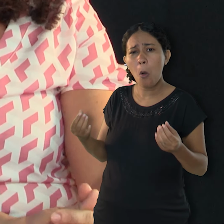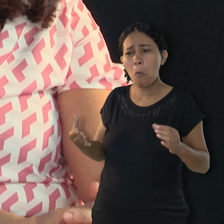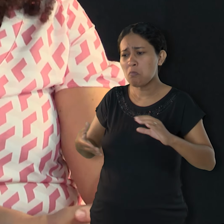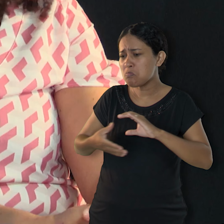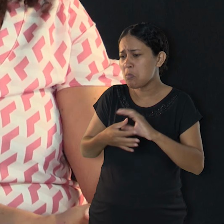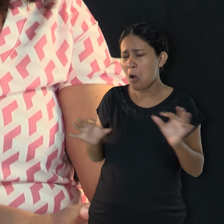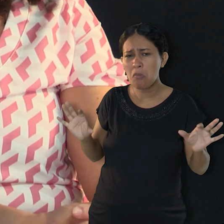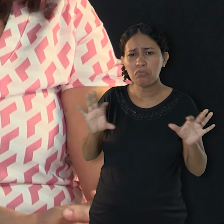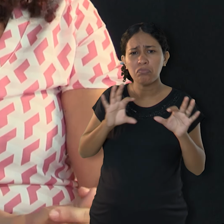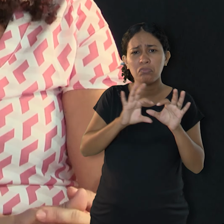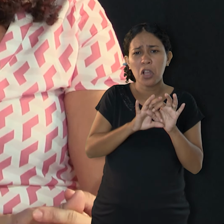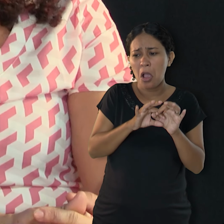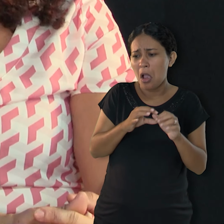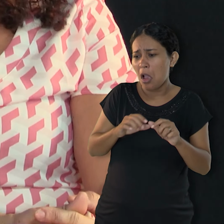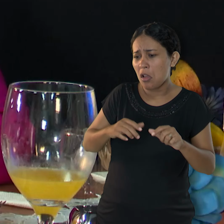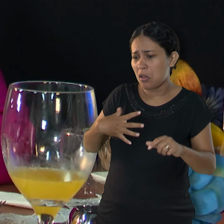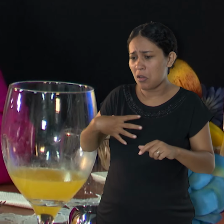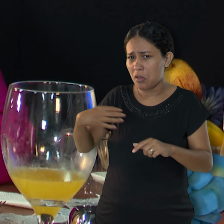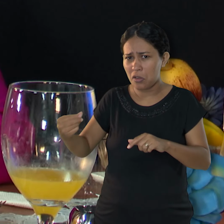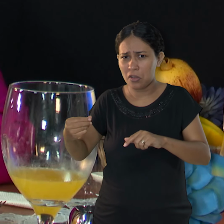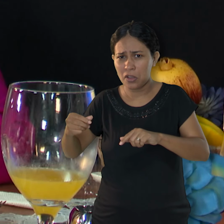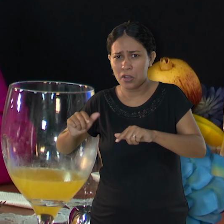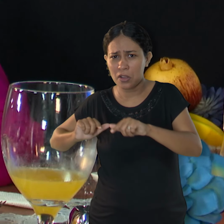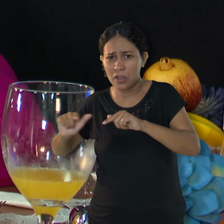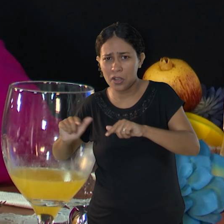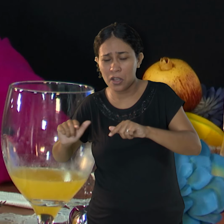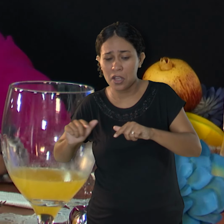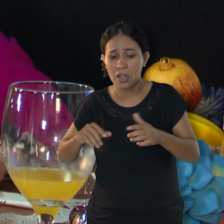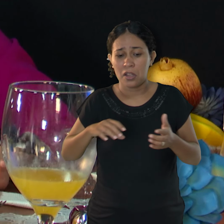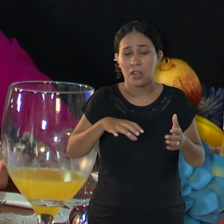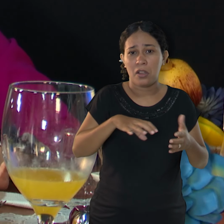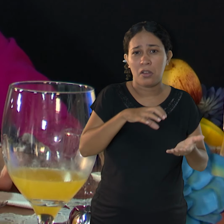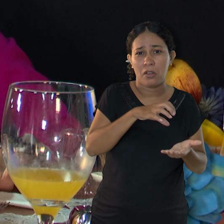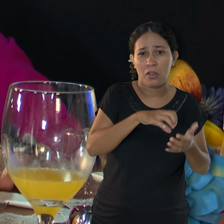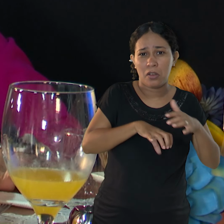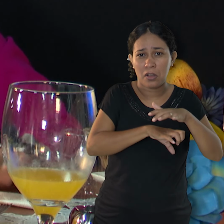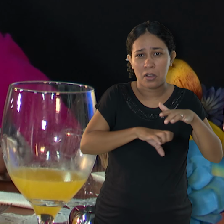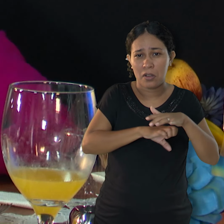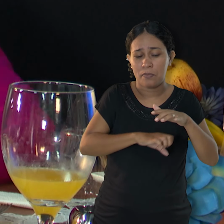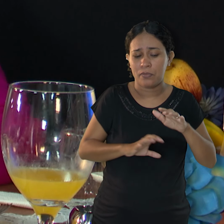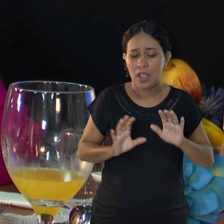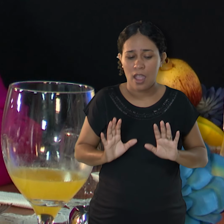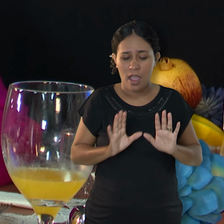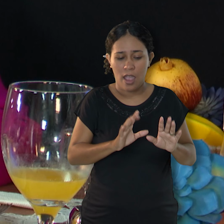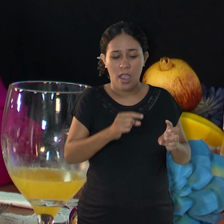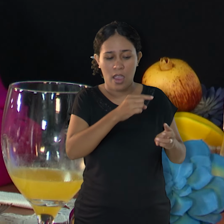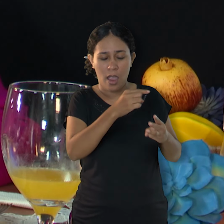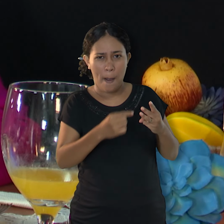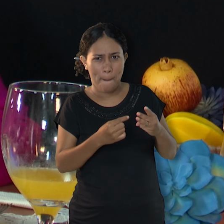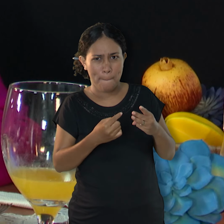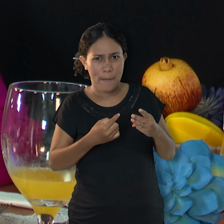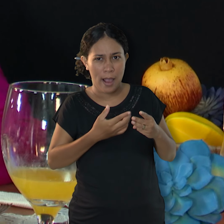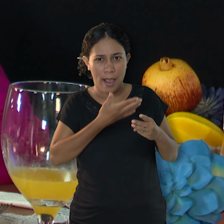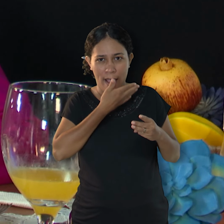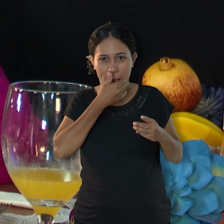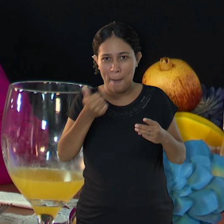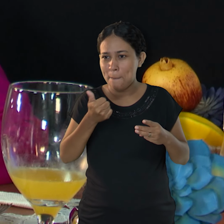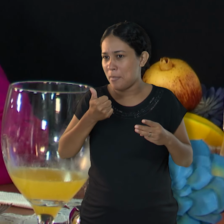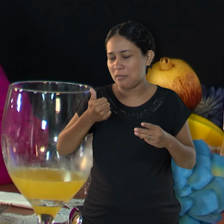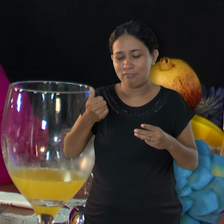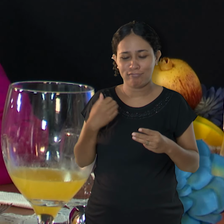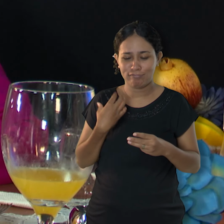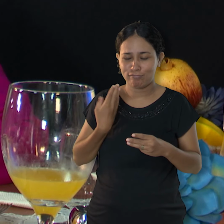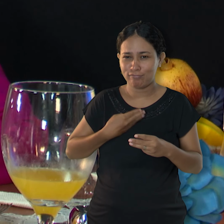né? O fato de ser Posso empresária. falar da melhor parte da minha vida? Fale. Não é eu ser empresária nem ser do tribunal. É que eu tenho 3 coisinhas mais fofas de